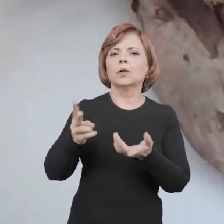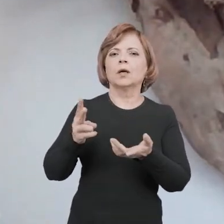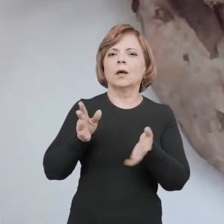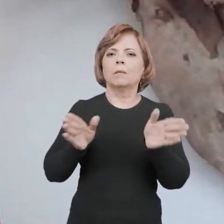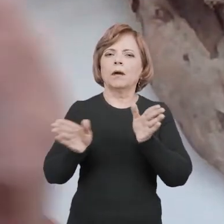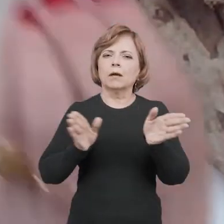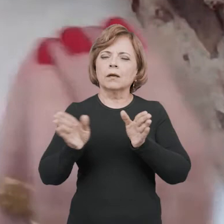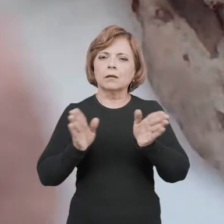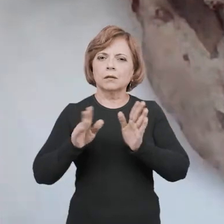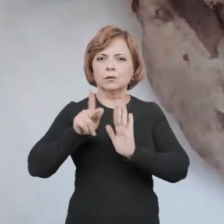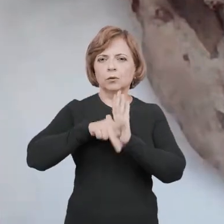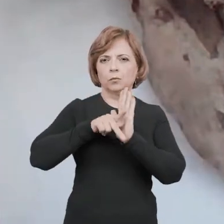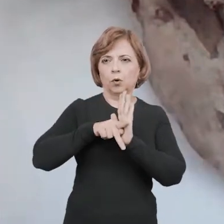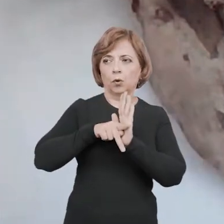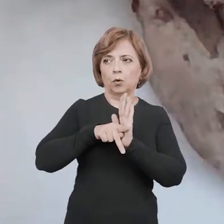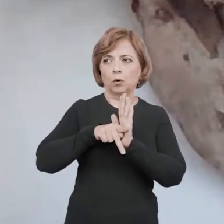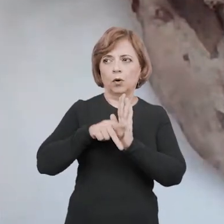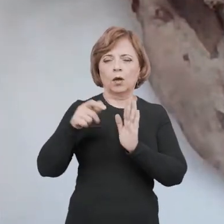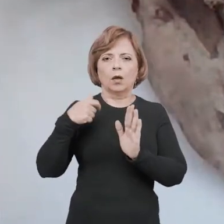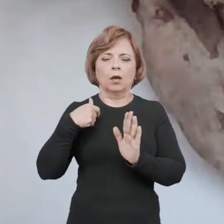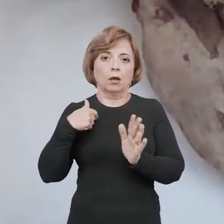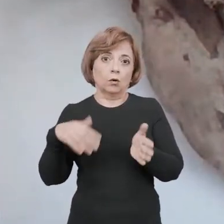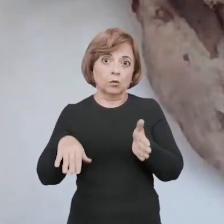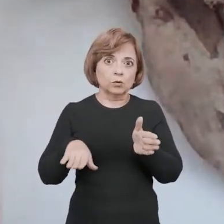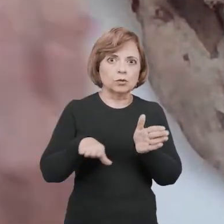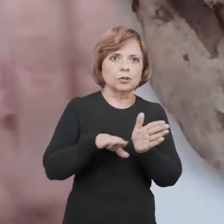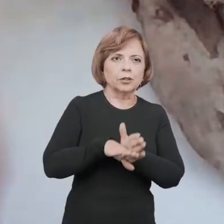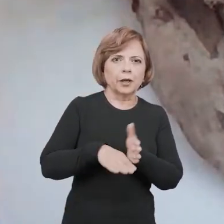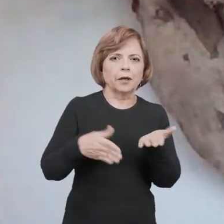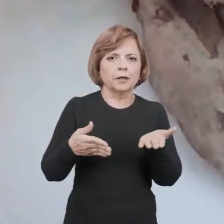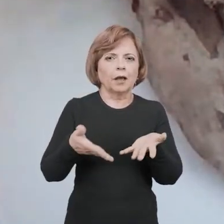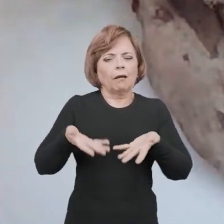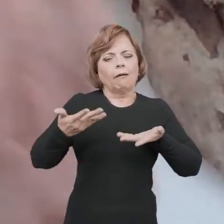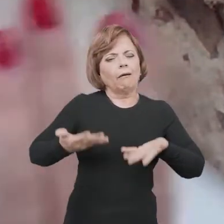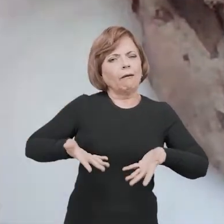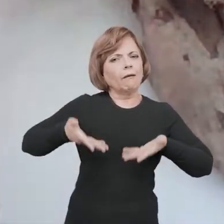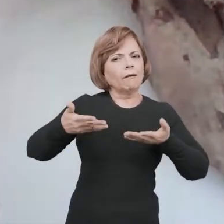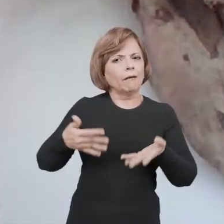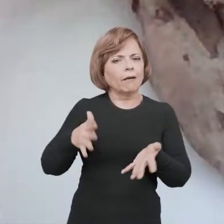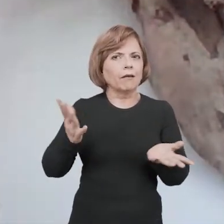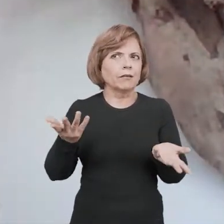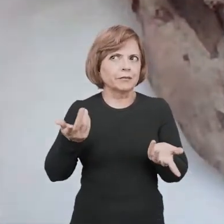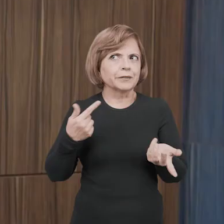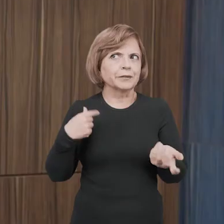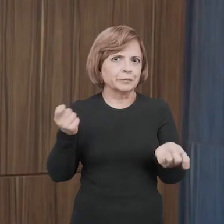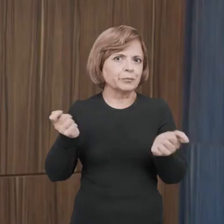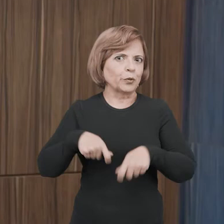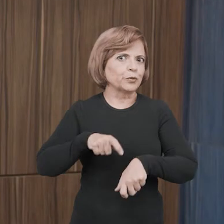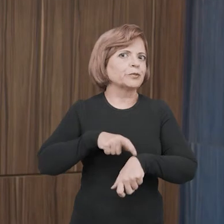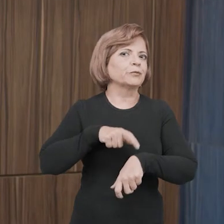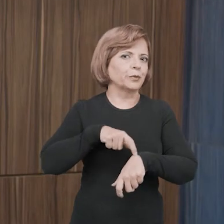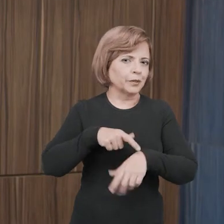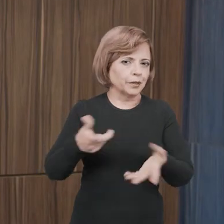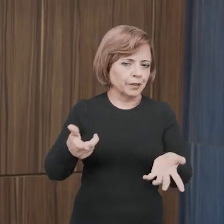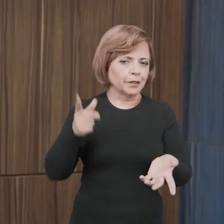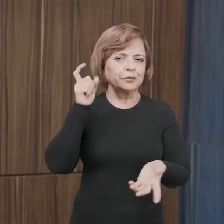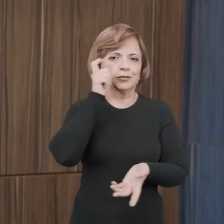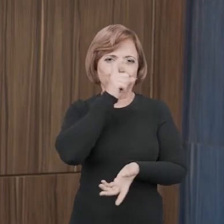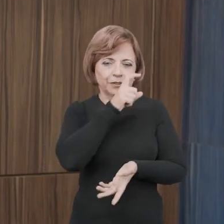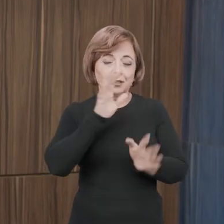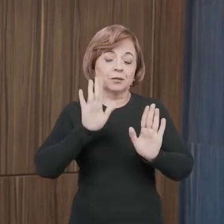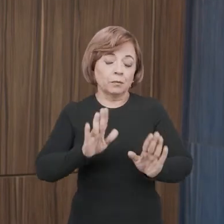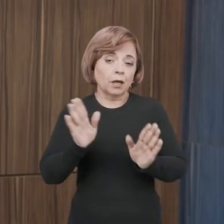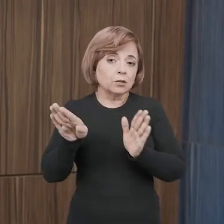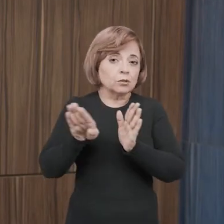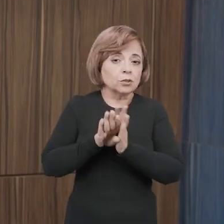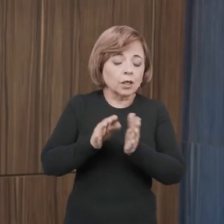projeto. Em algum momento eu cheguei de uma forma, digamos, leve, né, se é que é possível ser leve no momento em que nós